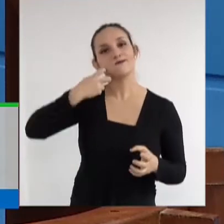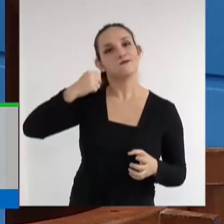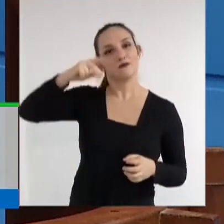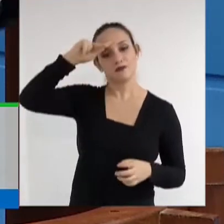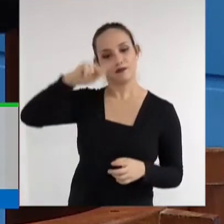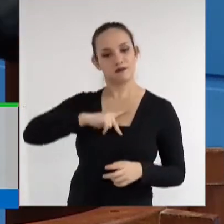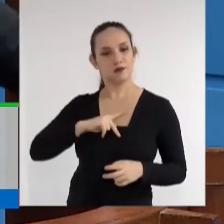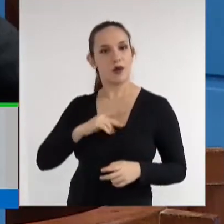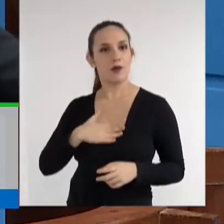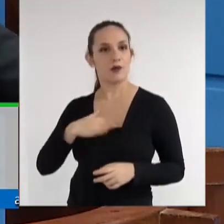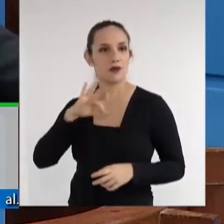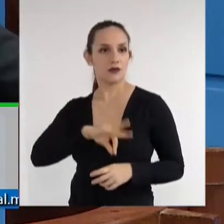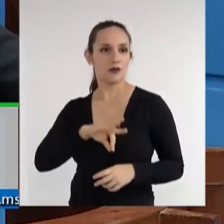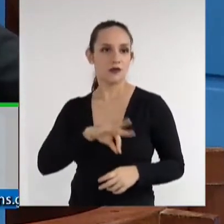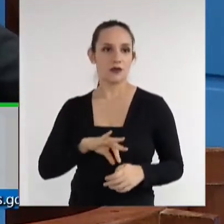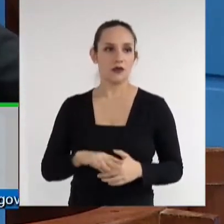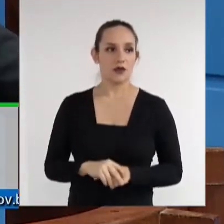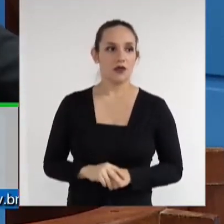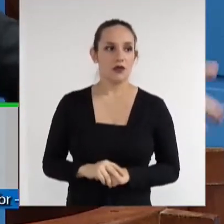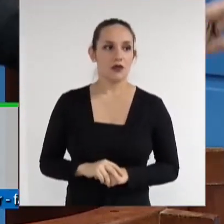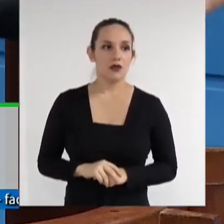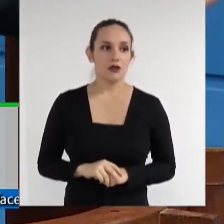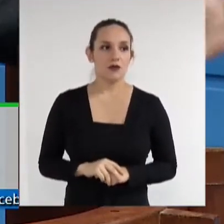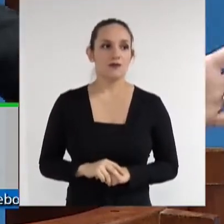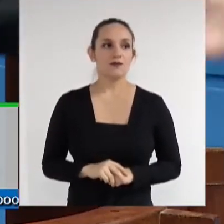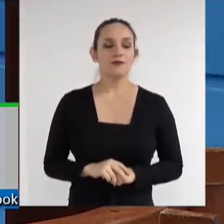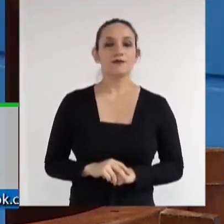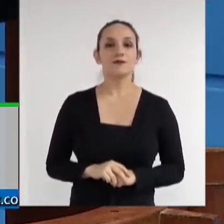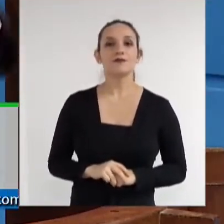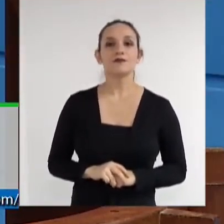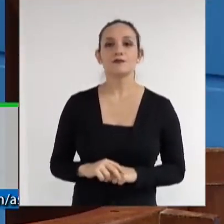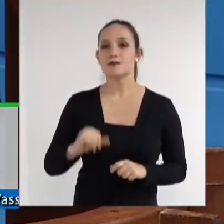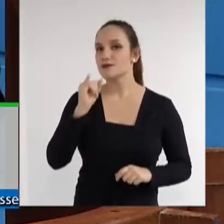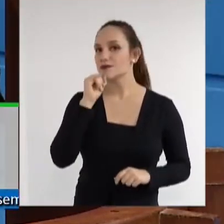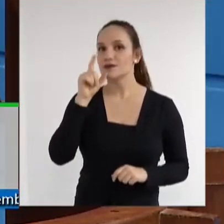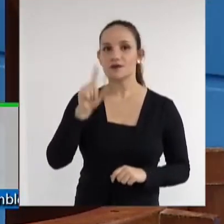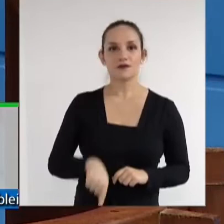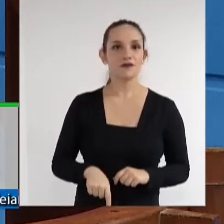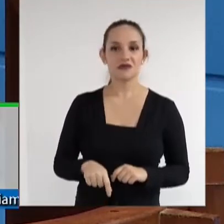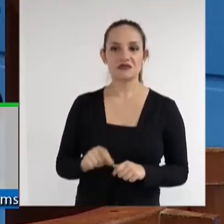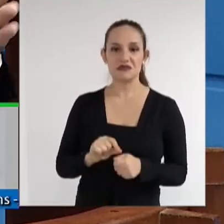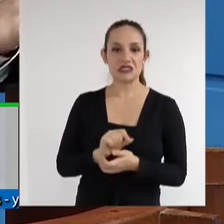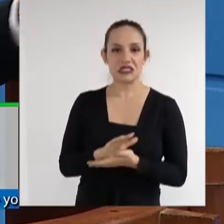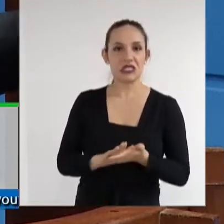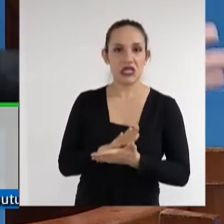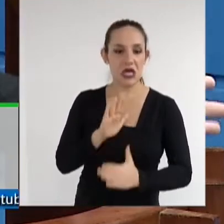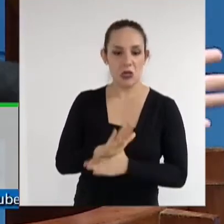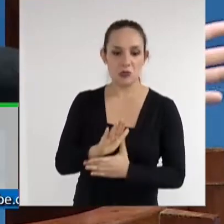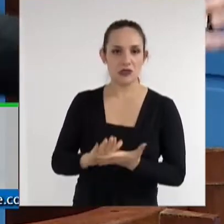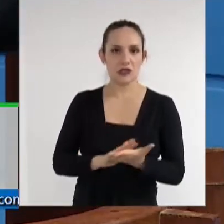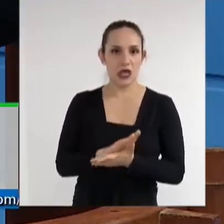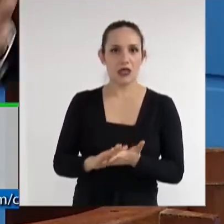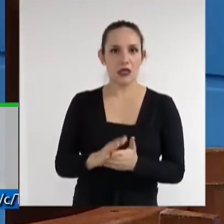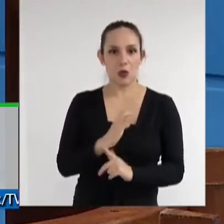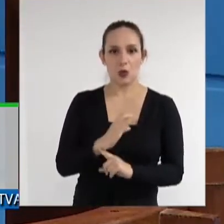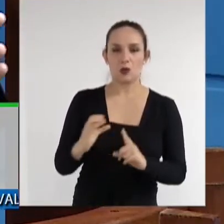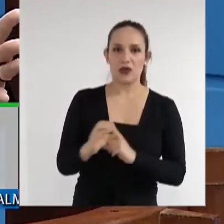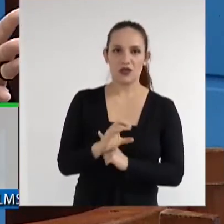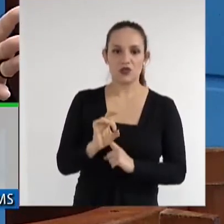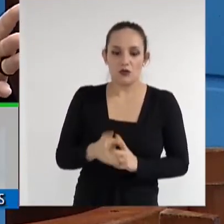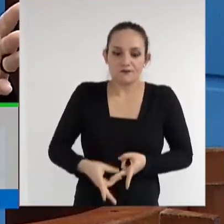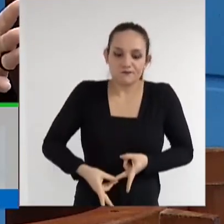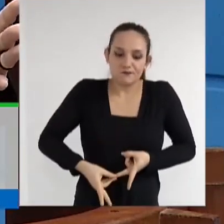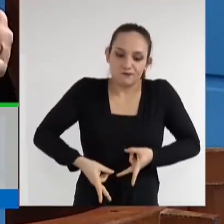o rendimento. É um capital ocioso, é um capital